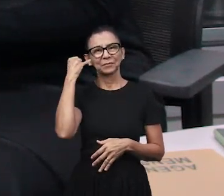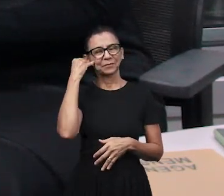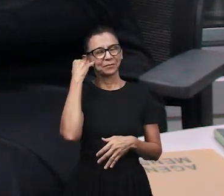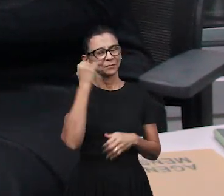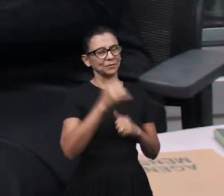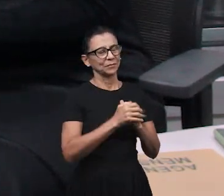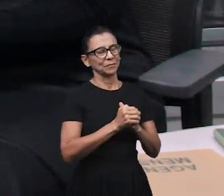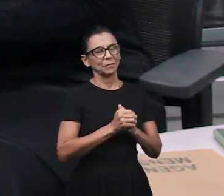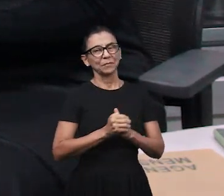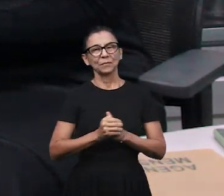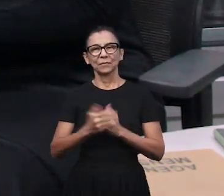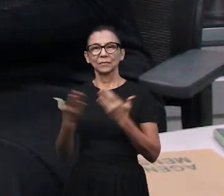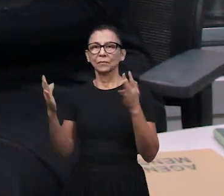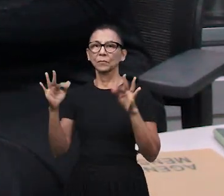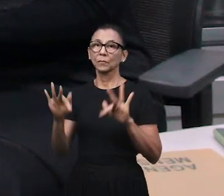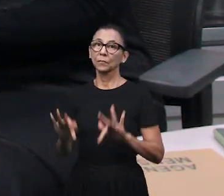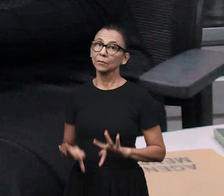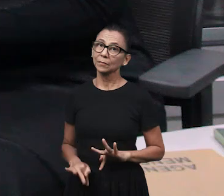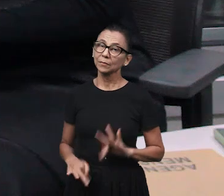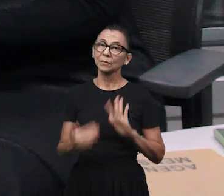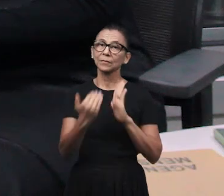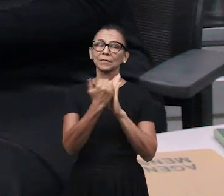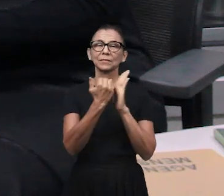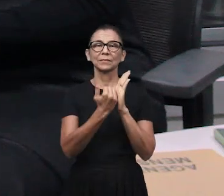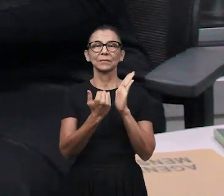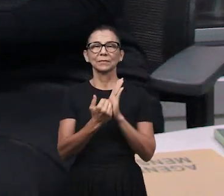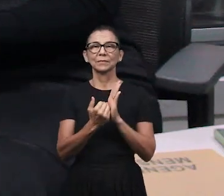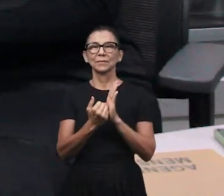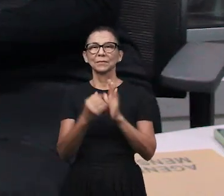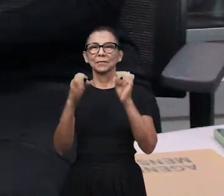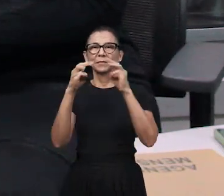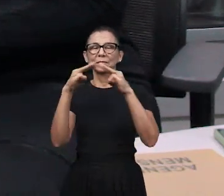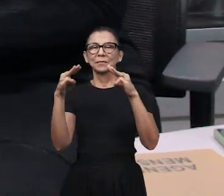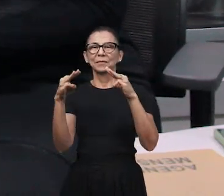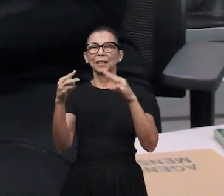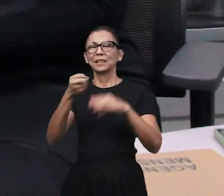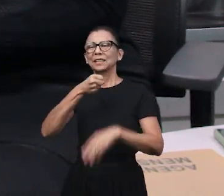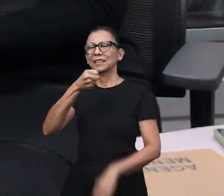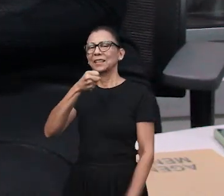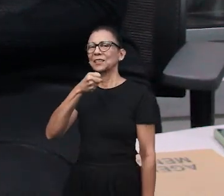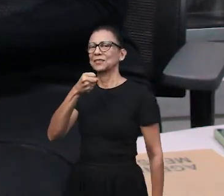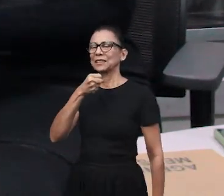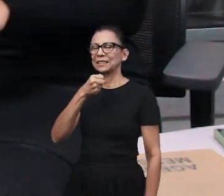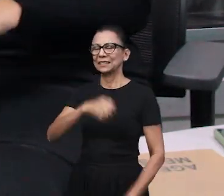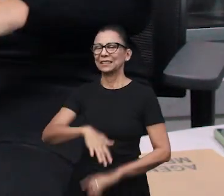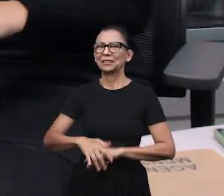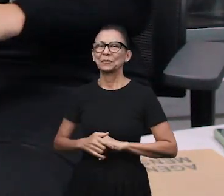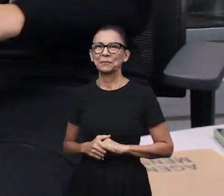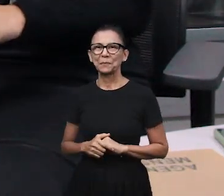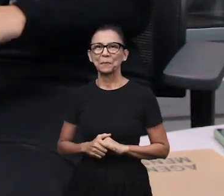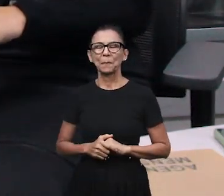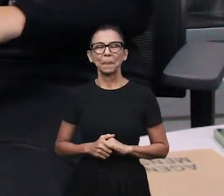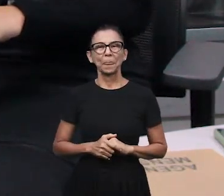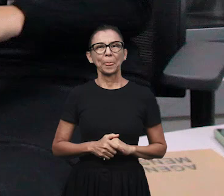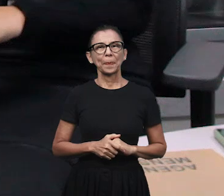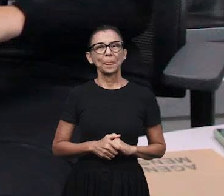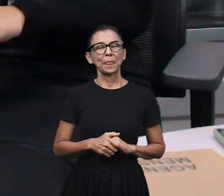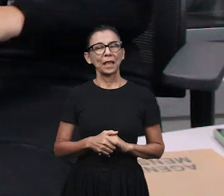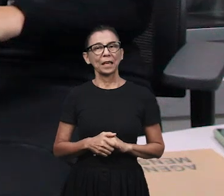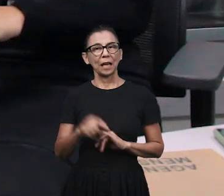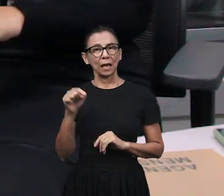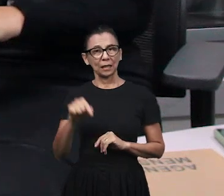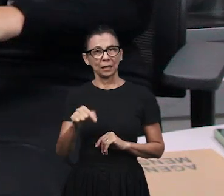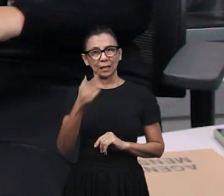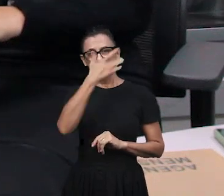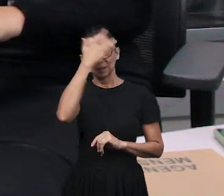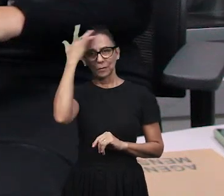Josias. Amém. Muito bem, a gente então chega ao final de mais uma edição do Manaim Entrevista. Sempre tão agradável de ser feito,